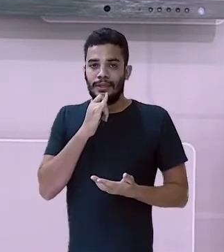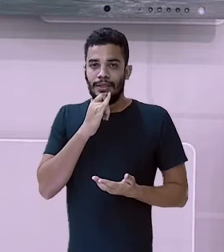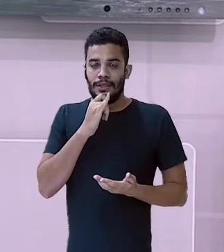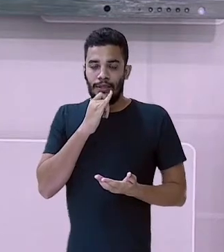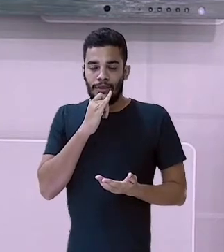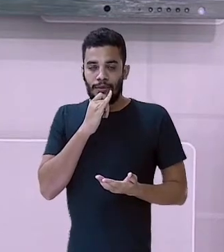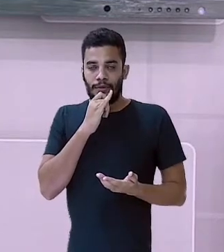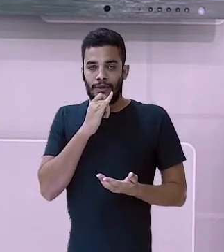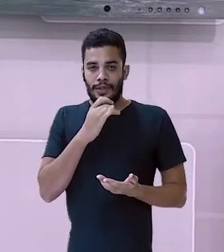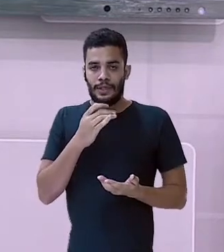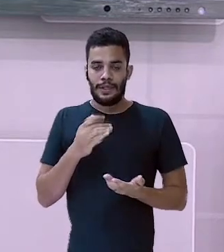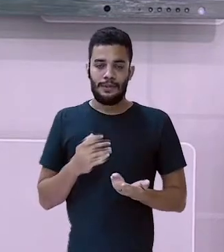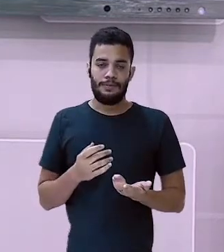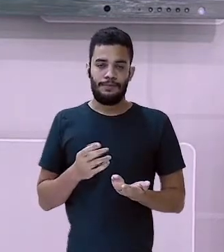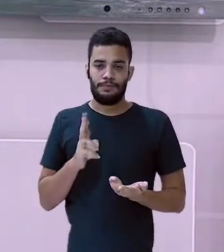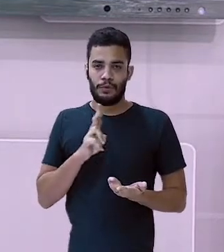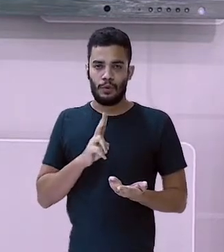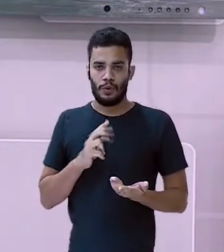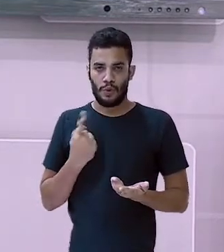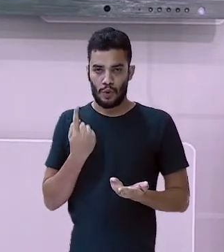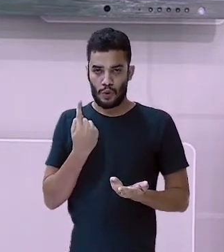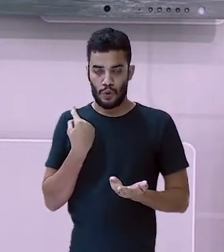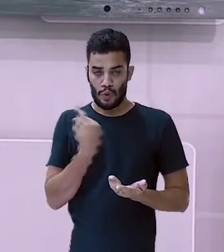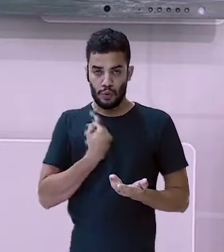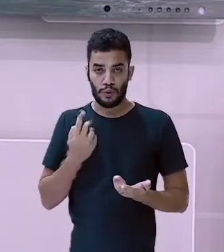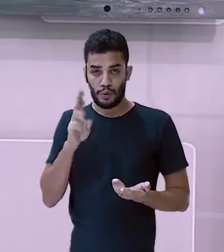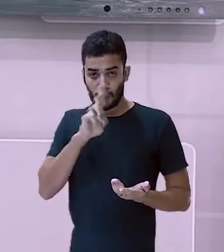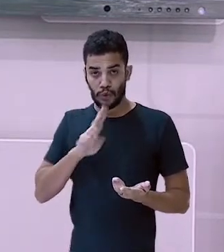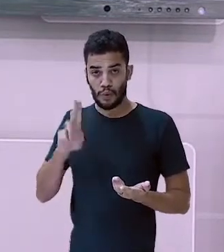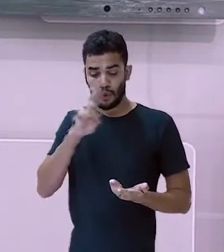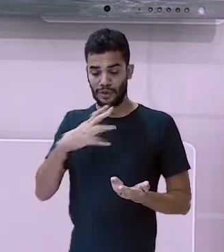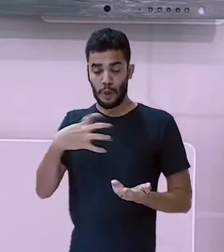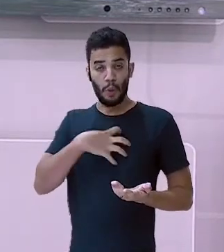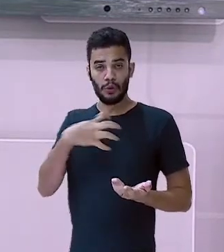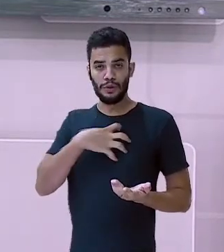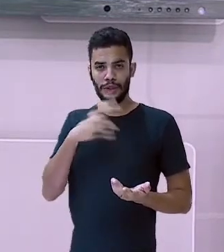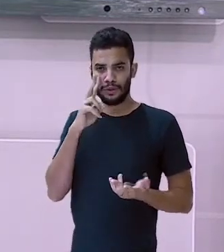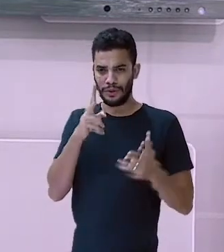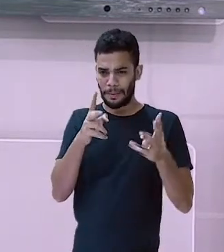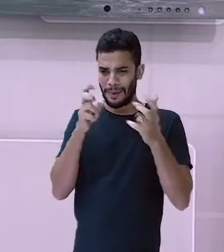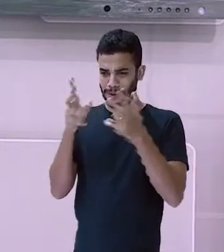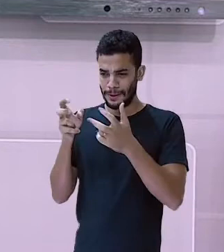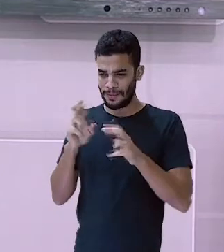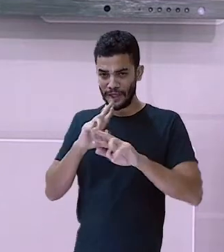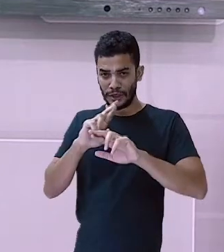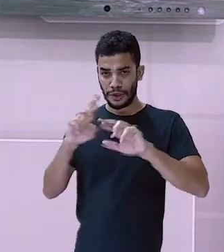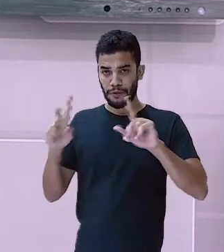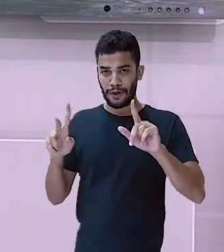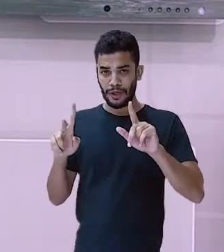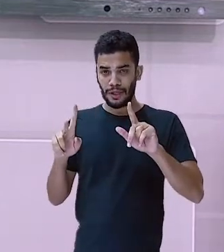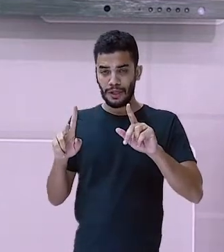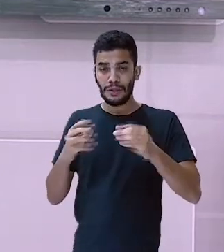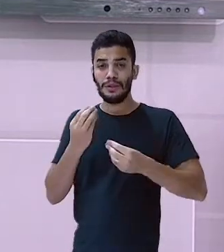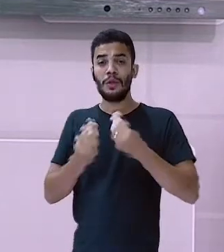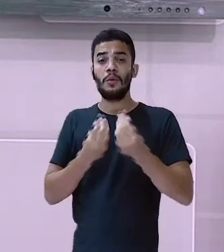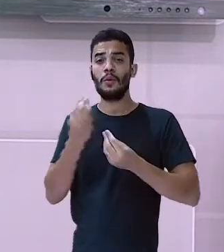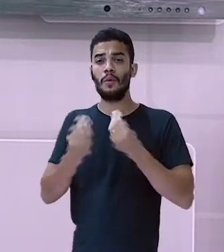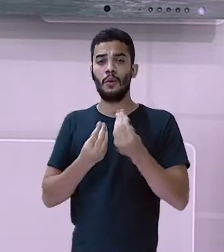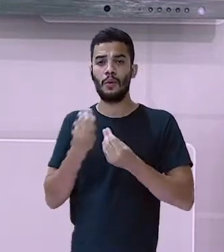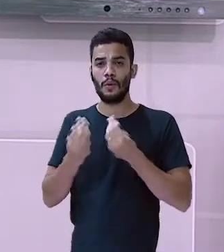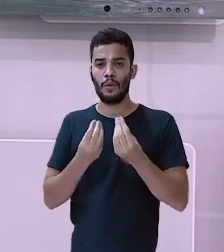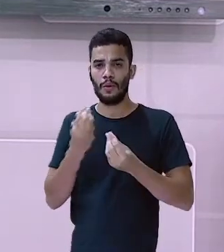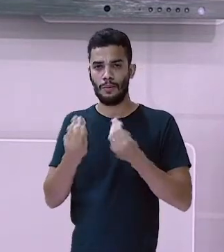utilizado para esta classificação, para estes tipos de misturas, é o